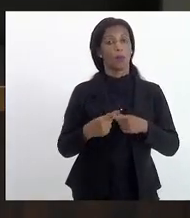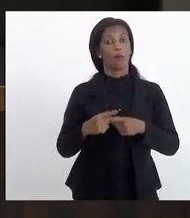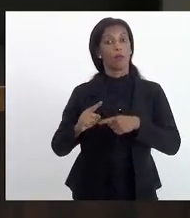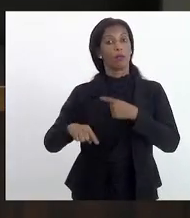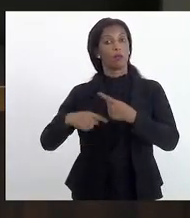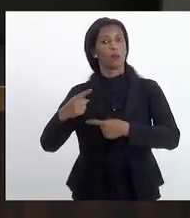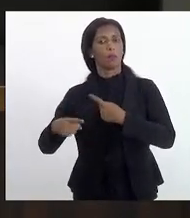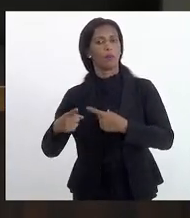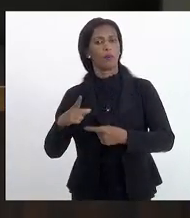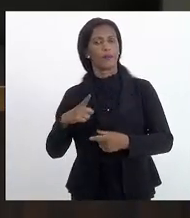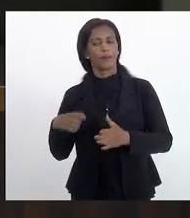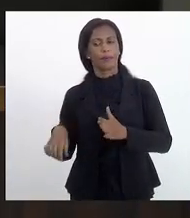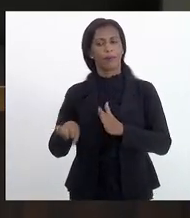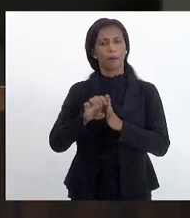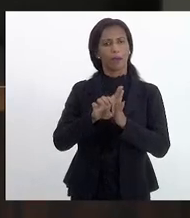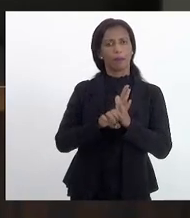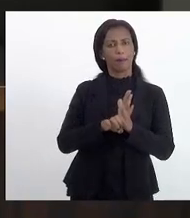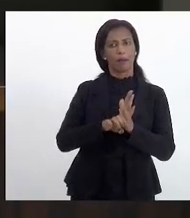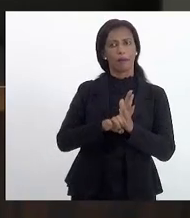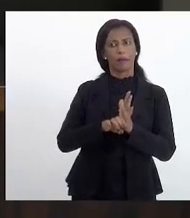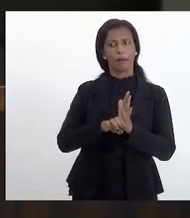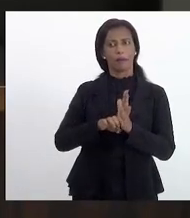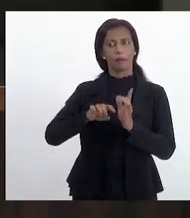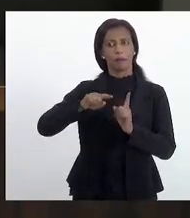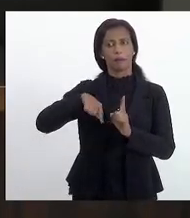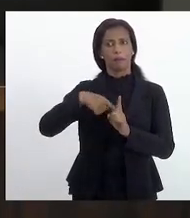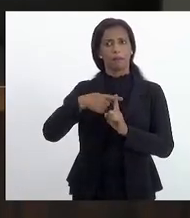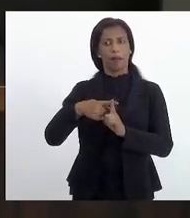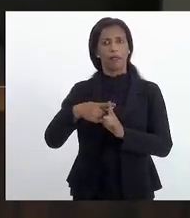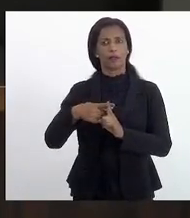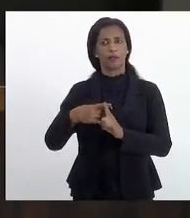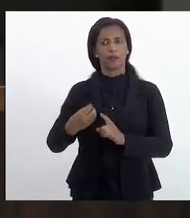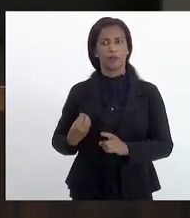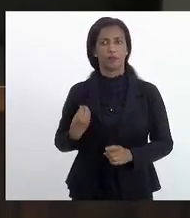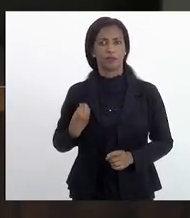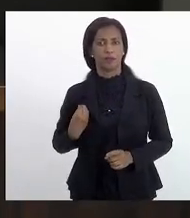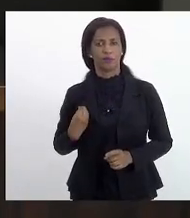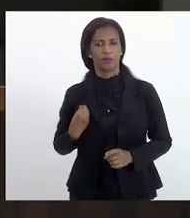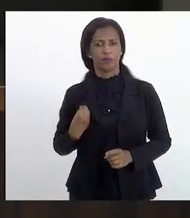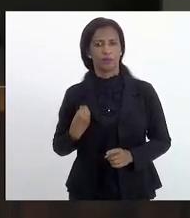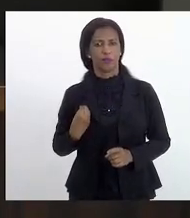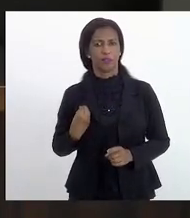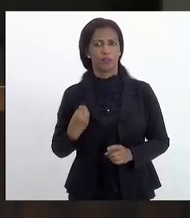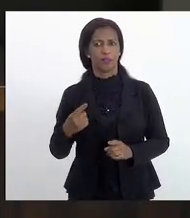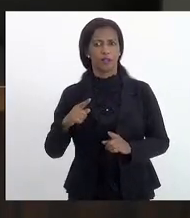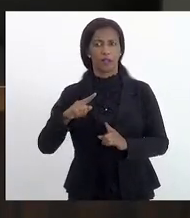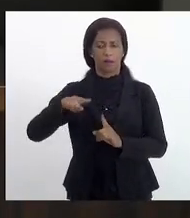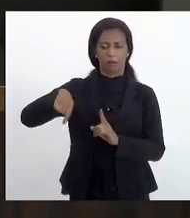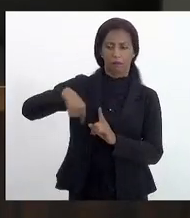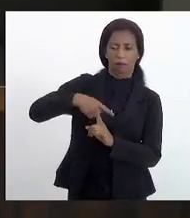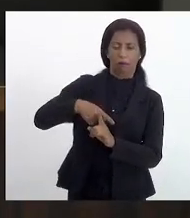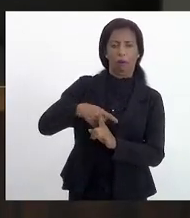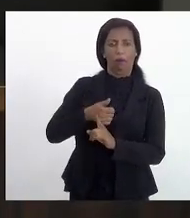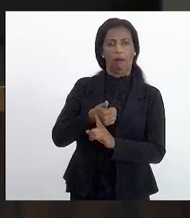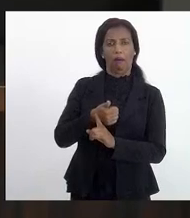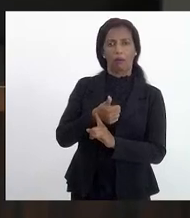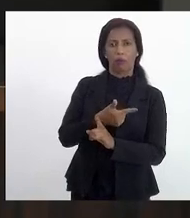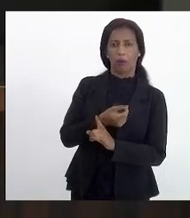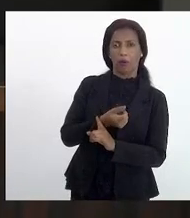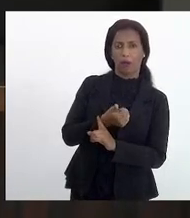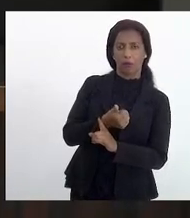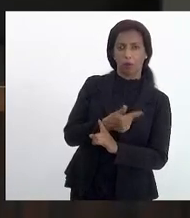tem sempre uma emenda mais viva, querendo retroagir 14, querendo retroagir outras